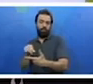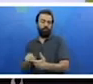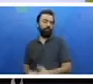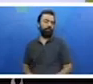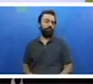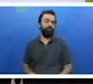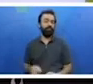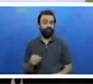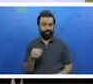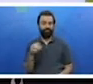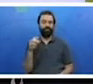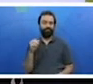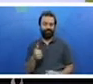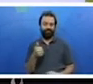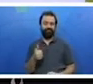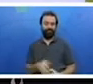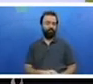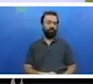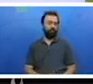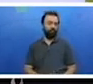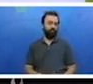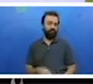muito interessante, gente.